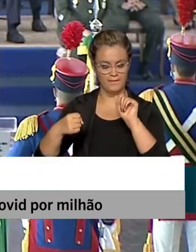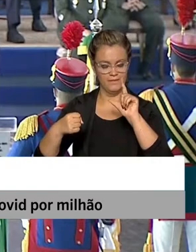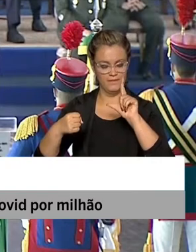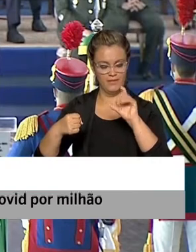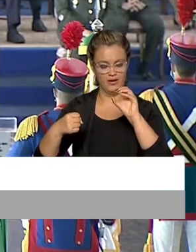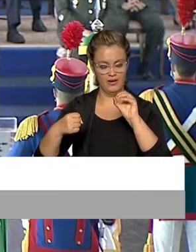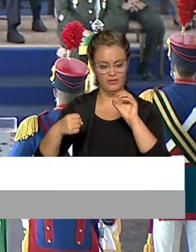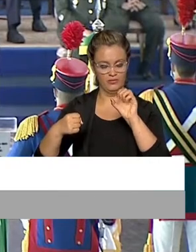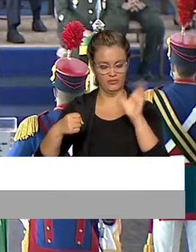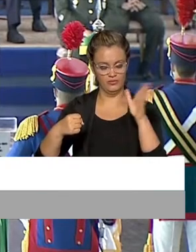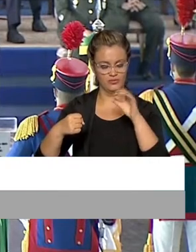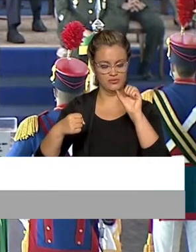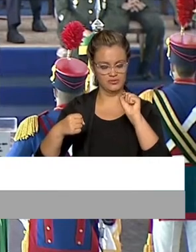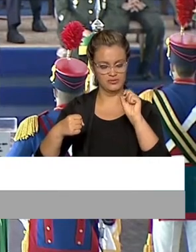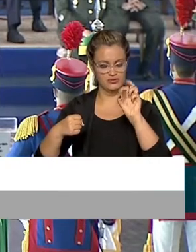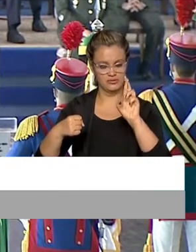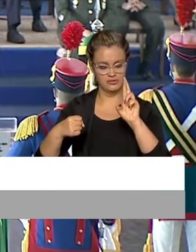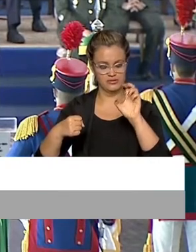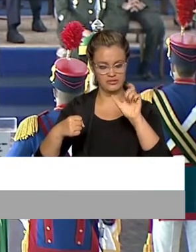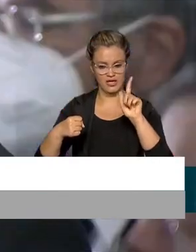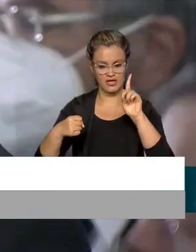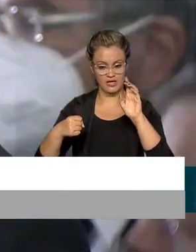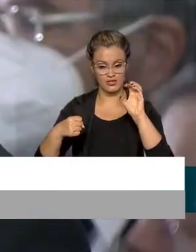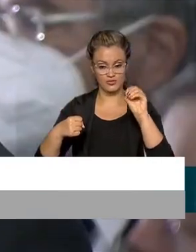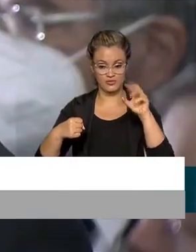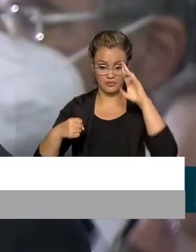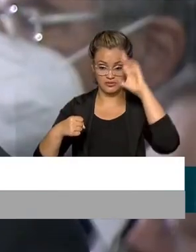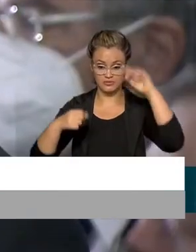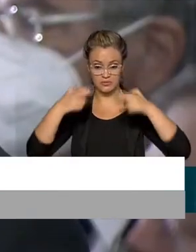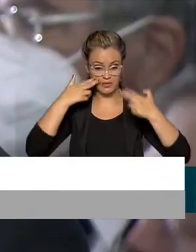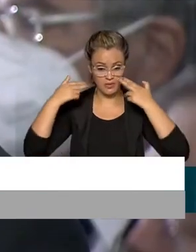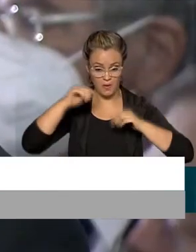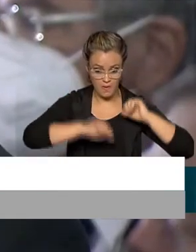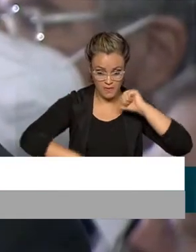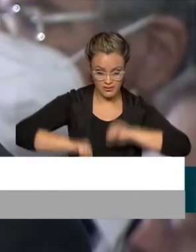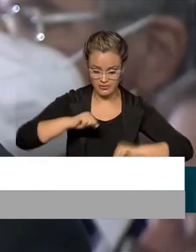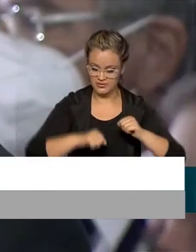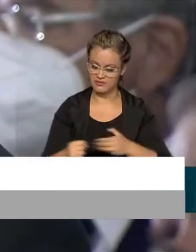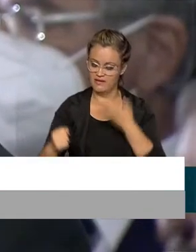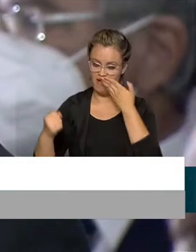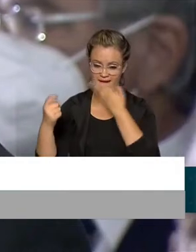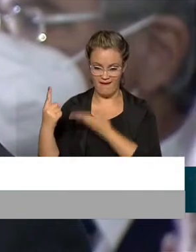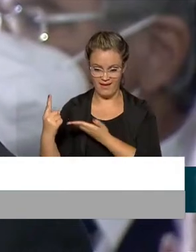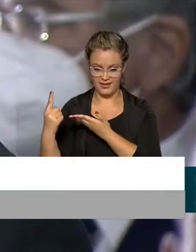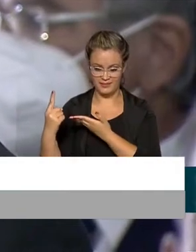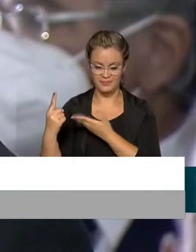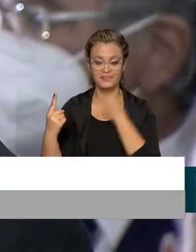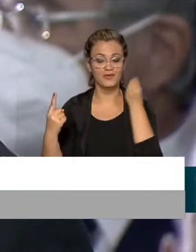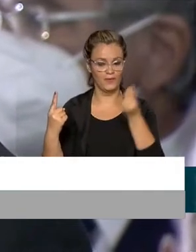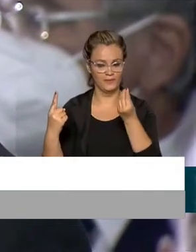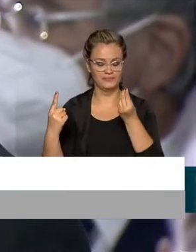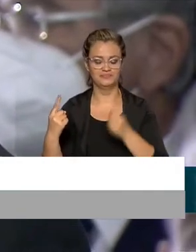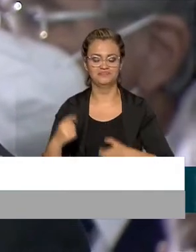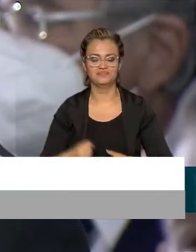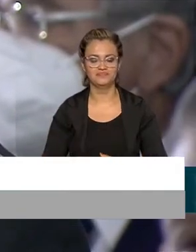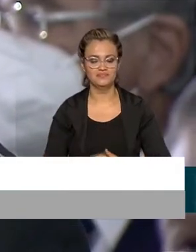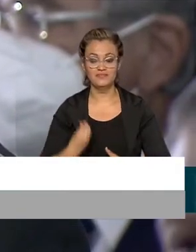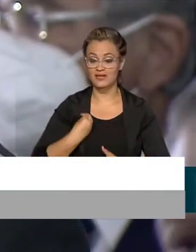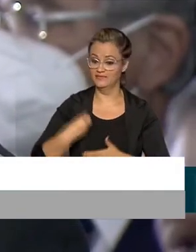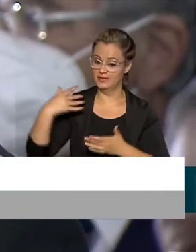Nogueira de Oliveira para o comando do Exército Brasileiro. Currículo do General Paulo Sérgio.